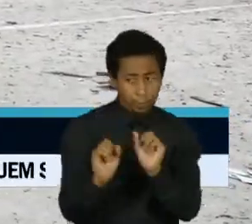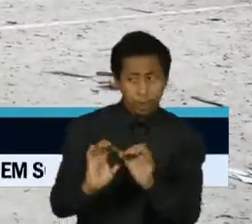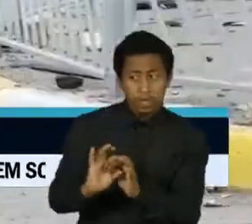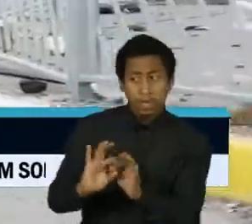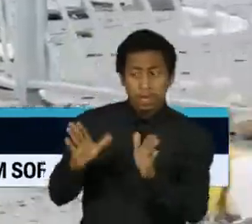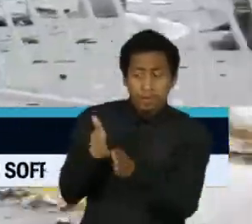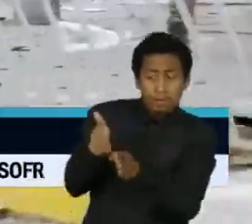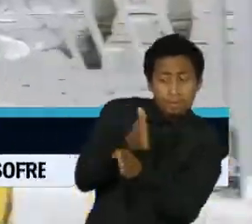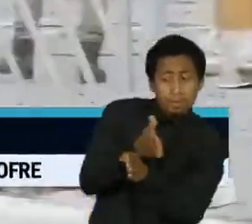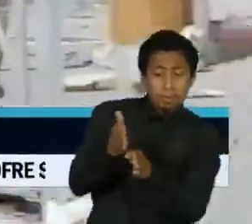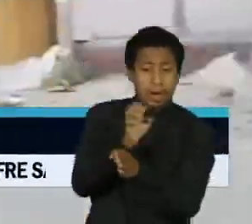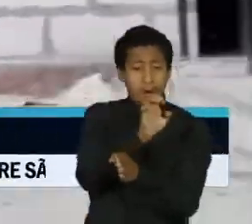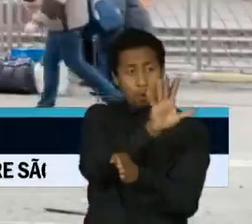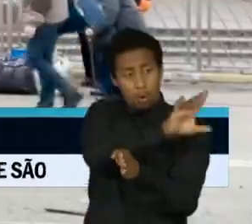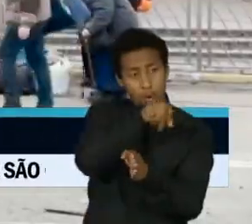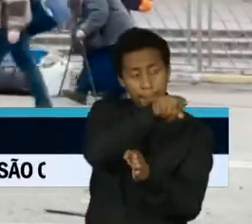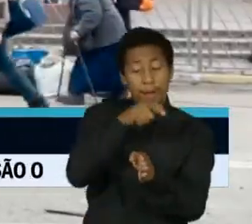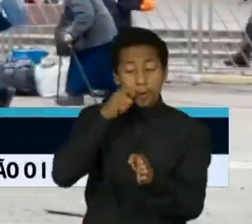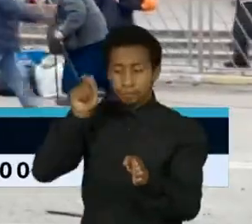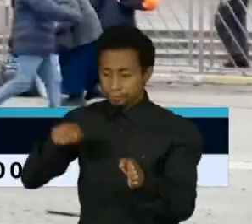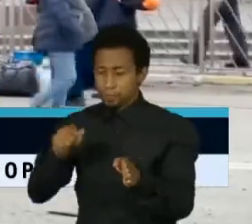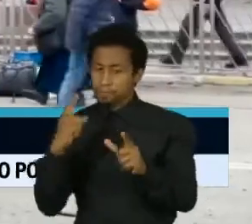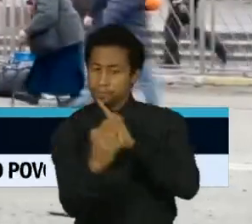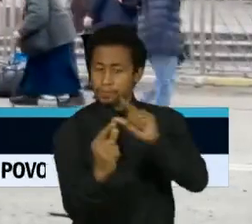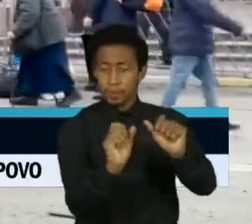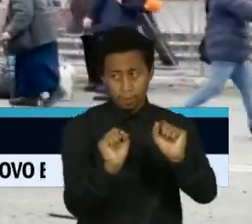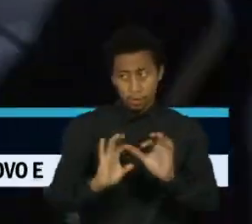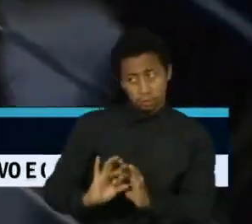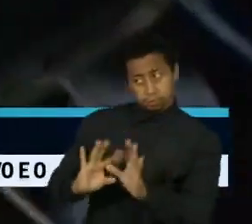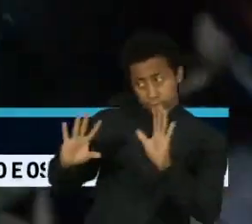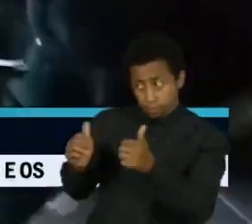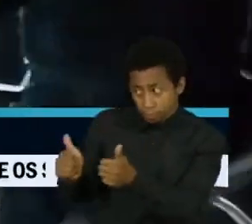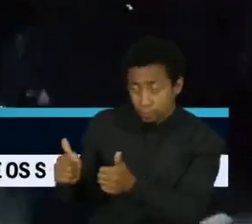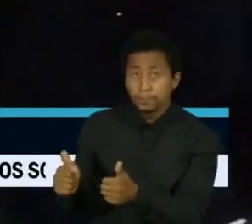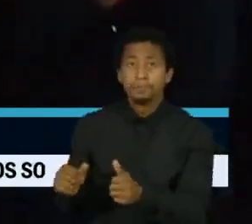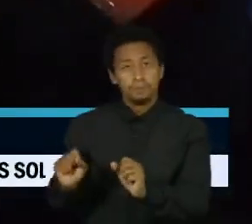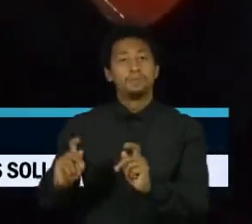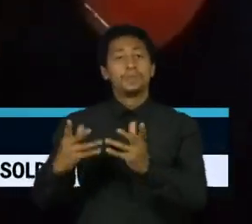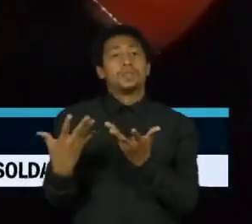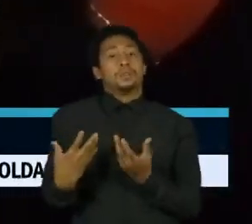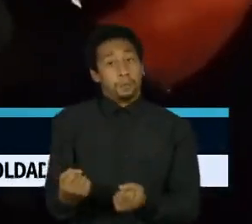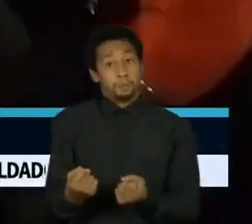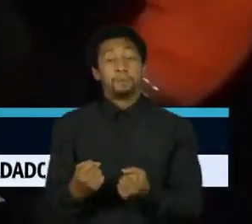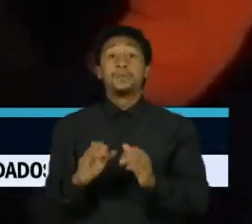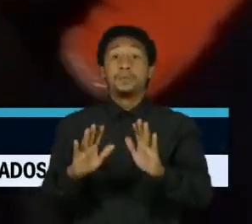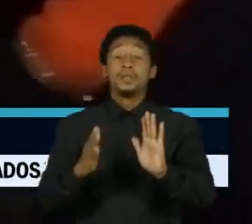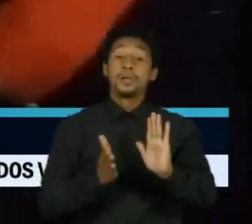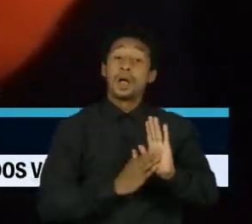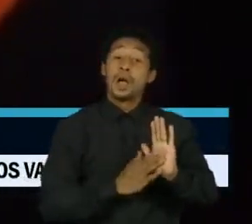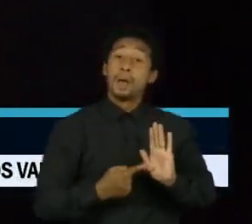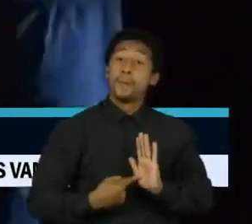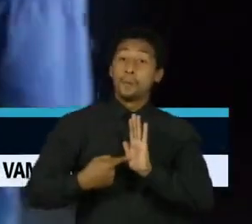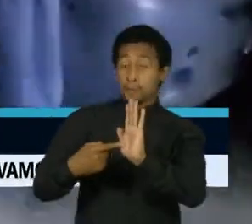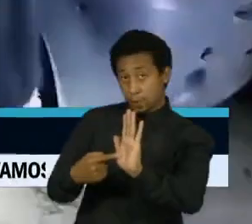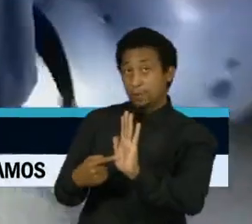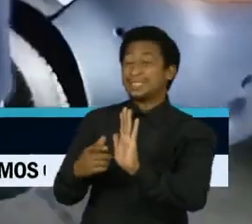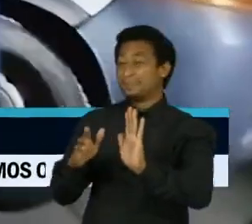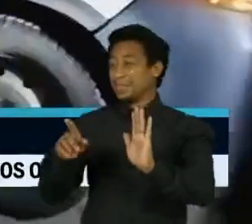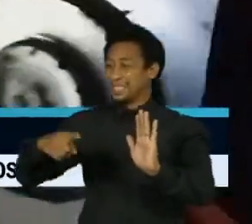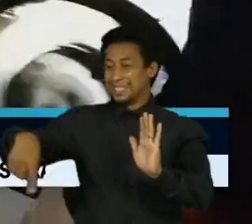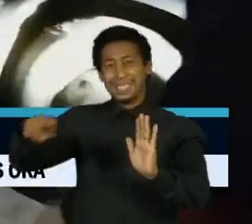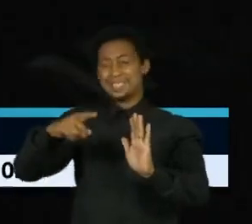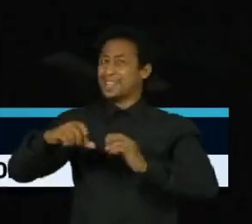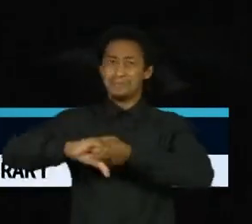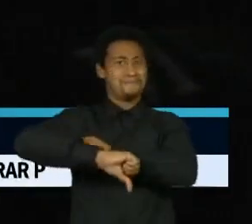acusações mútuas de desrespeito à trégua no fim de semana. Um avanço depois da proposta, considerada imoral